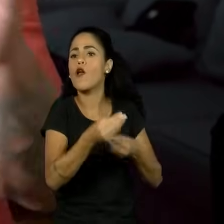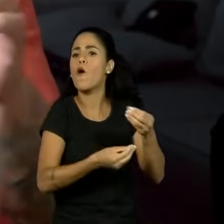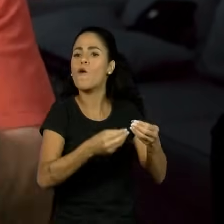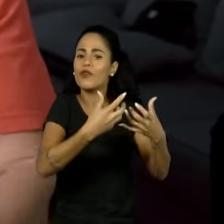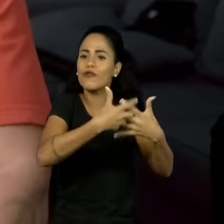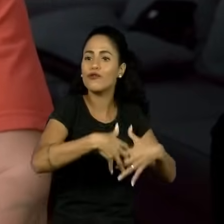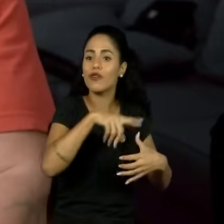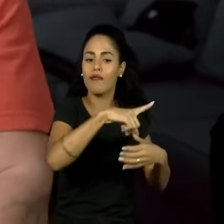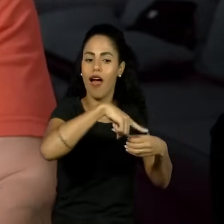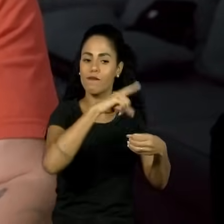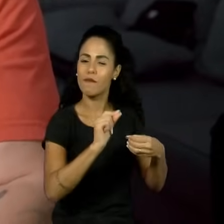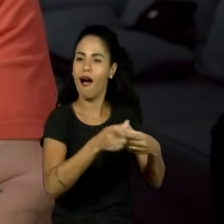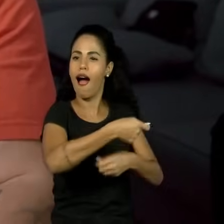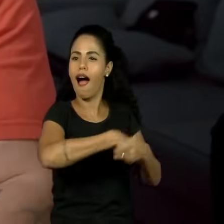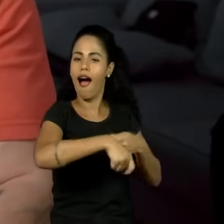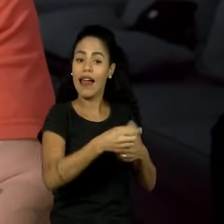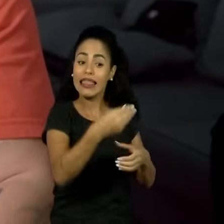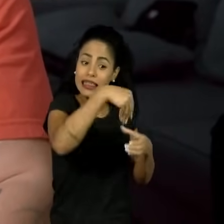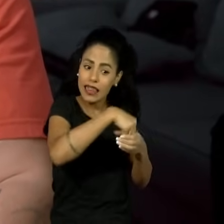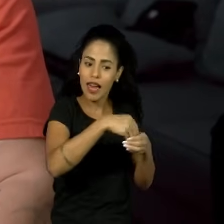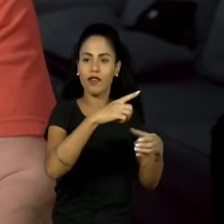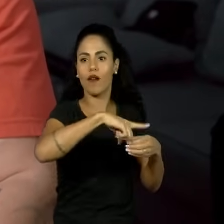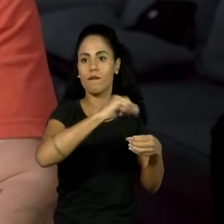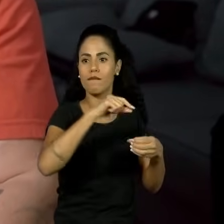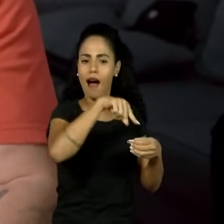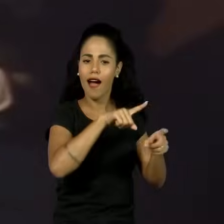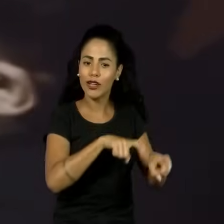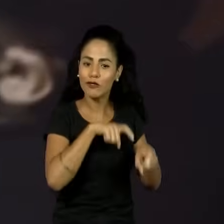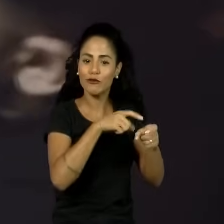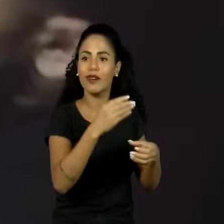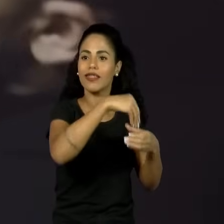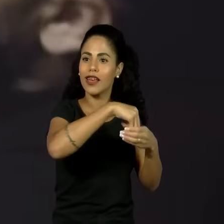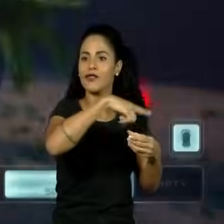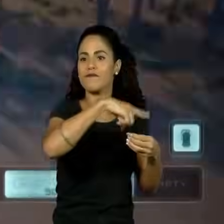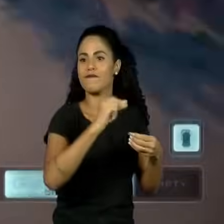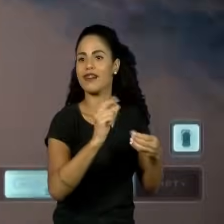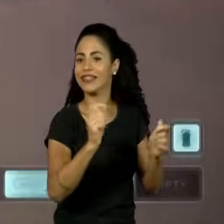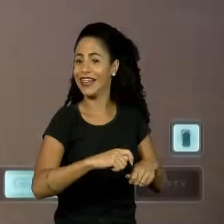Palmares, como era a economia em Palmares, como era a agricultura em Palmares.